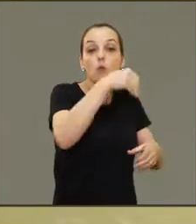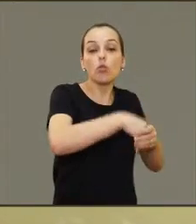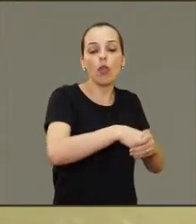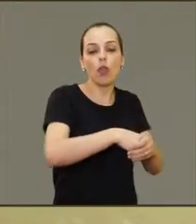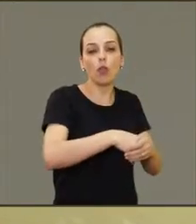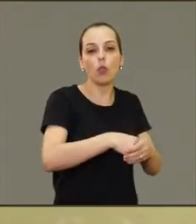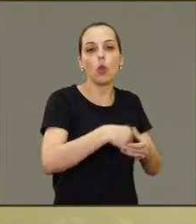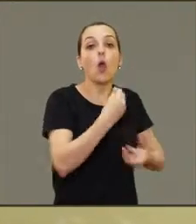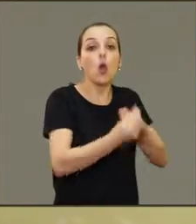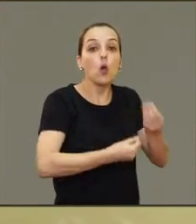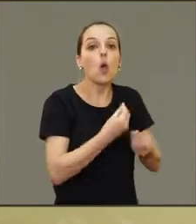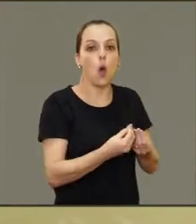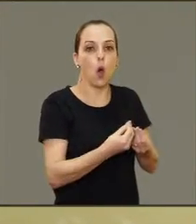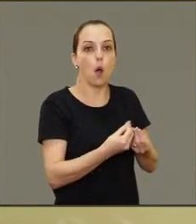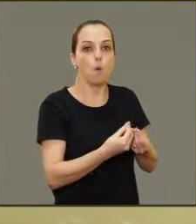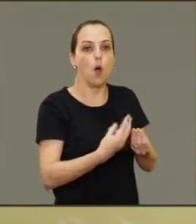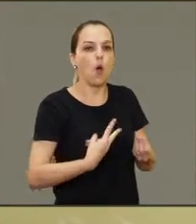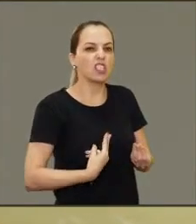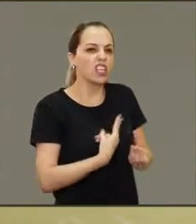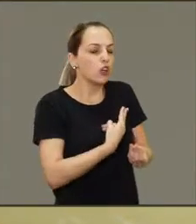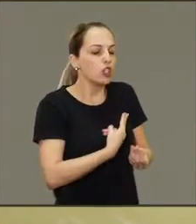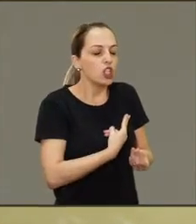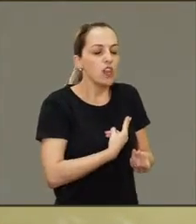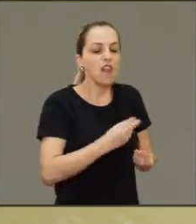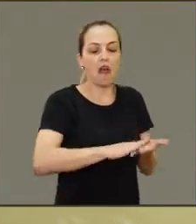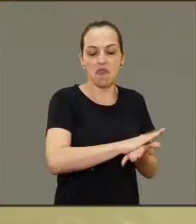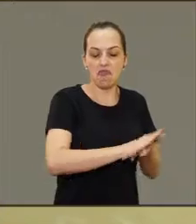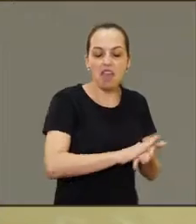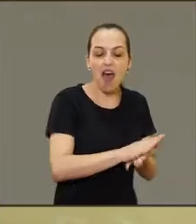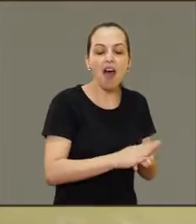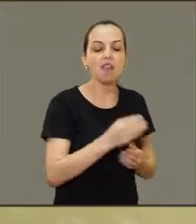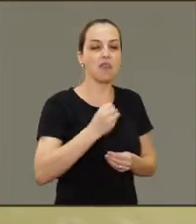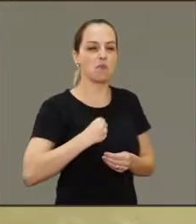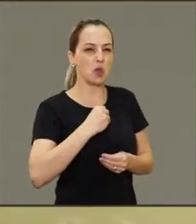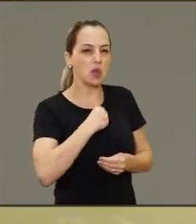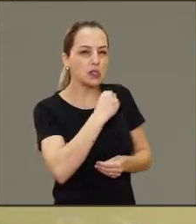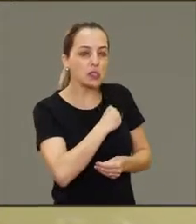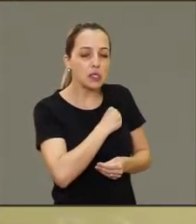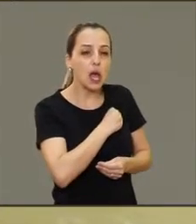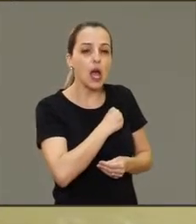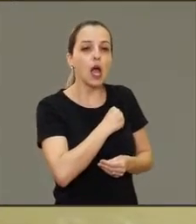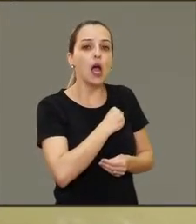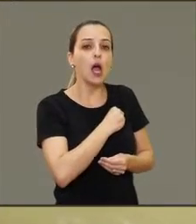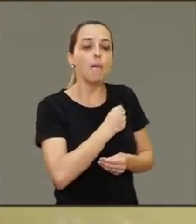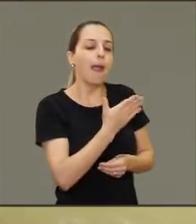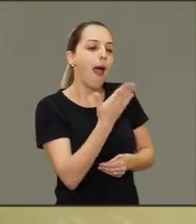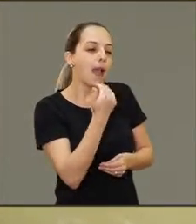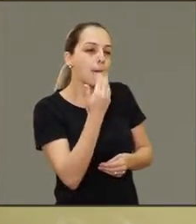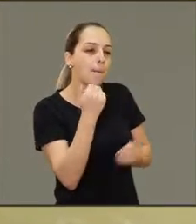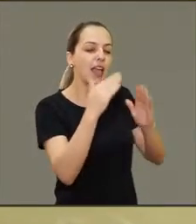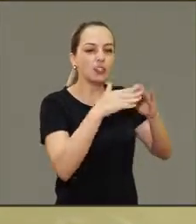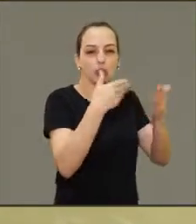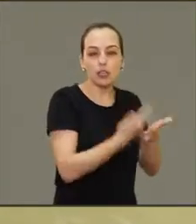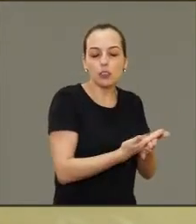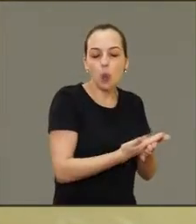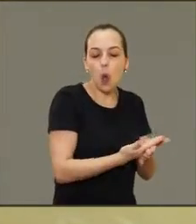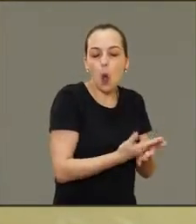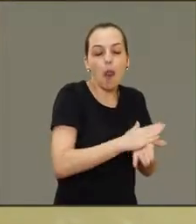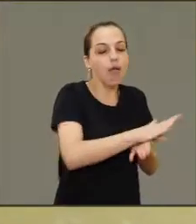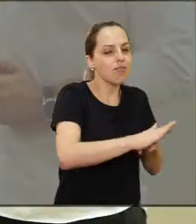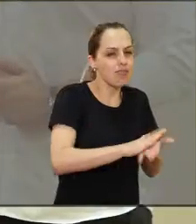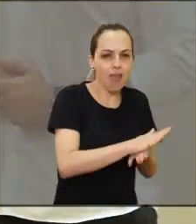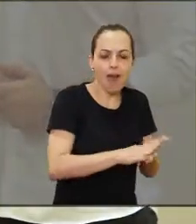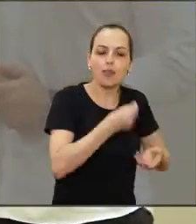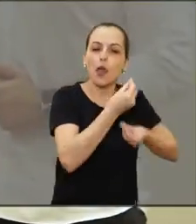realizar cirurgias eletivas na saúde? Eu vou deixar de realizar exames? Eu vou deixar de abastecer as escolas com merenda